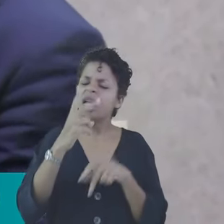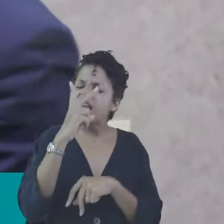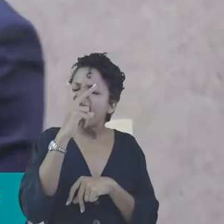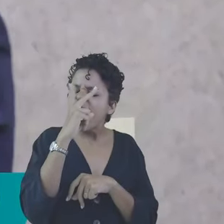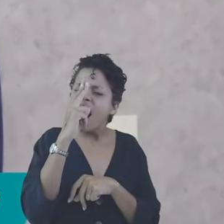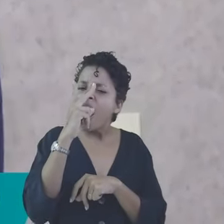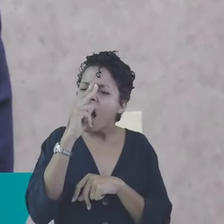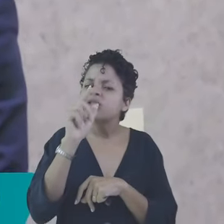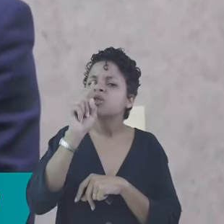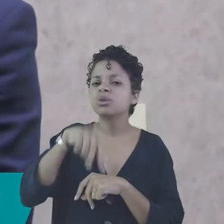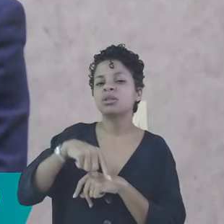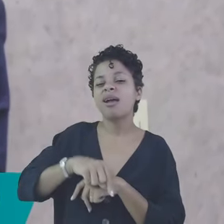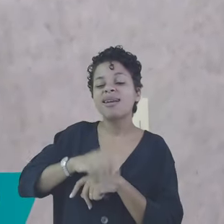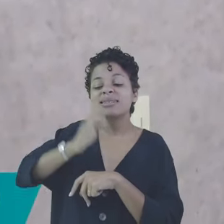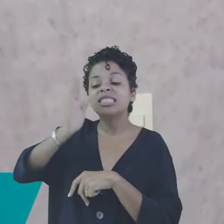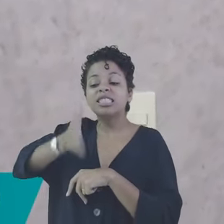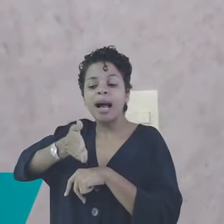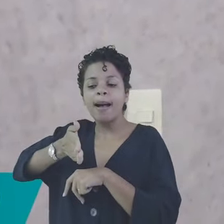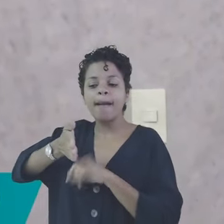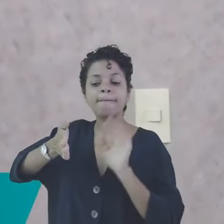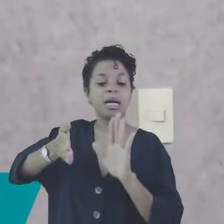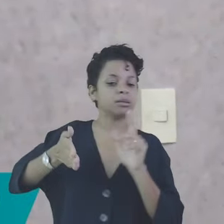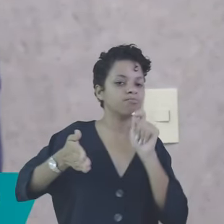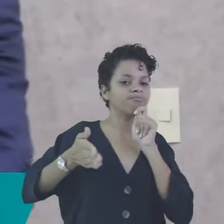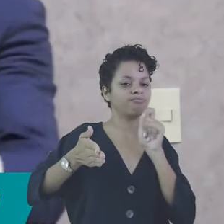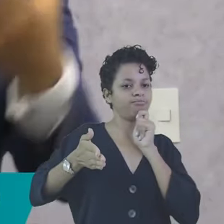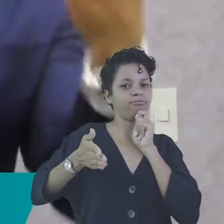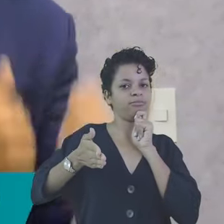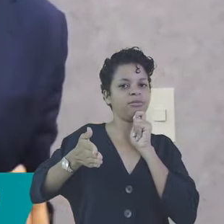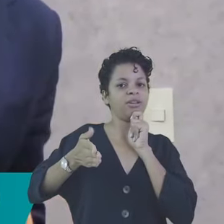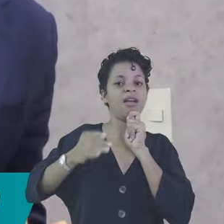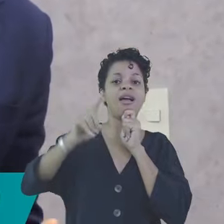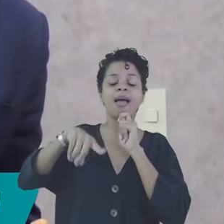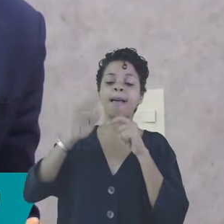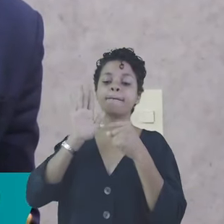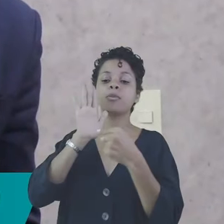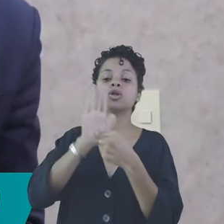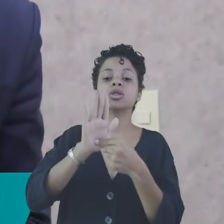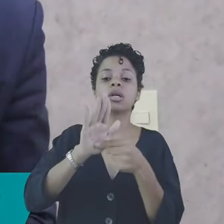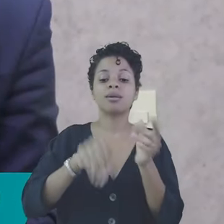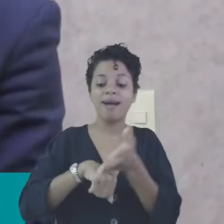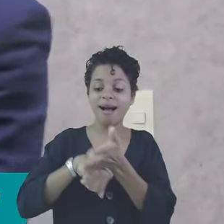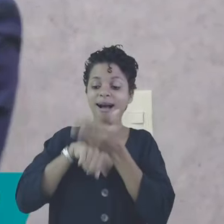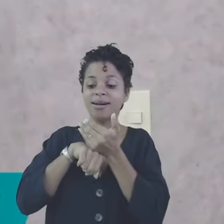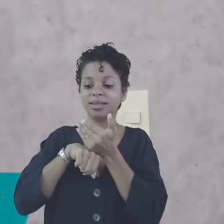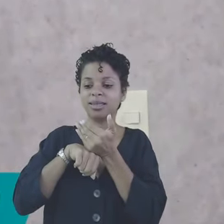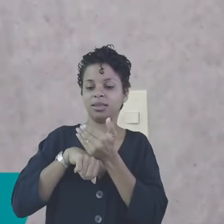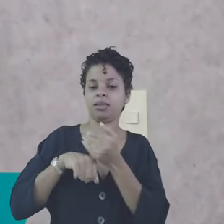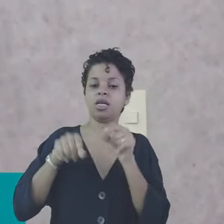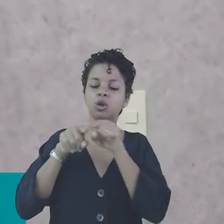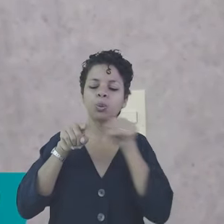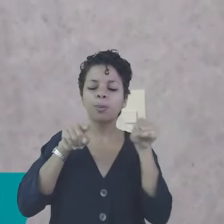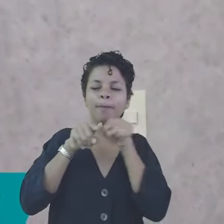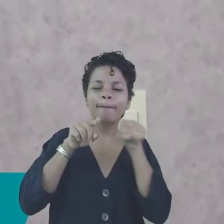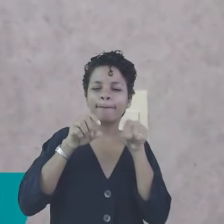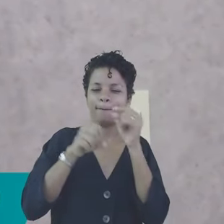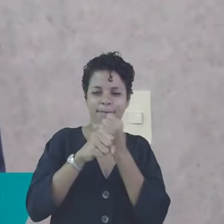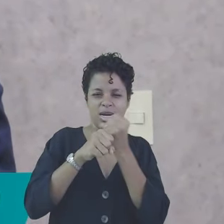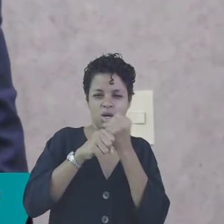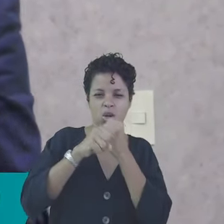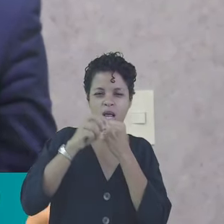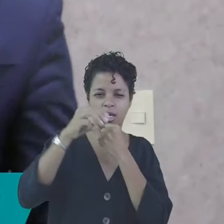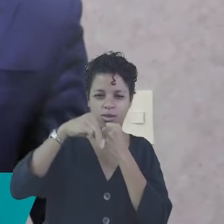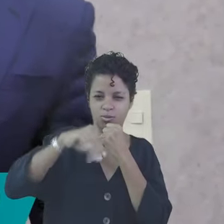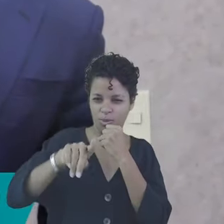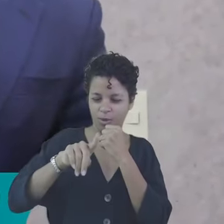Deus mostrando para o profeta o que ele vai executar depois do milênio, mas mostrando antes do milênio, pela certeza. Provavelmente esta seja a resposta. E ele ficou